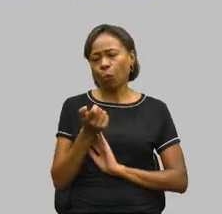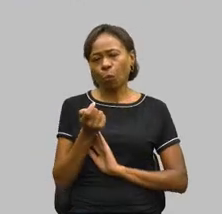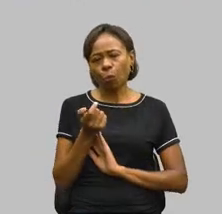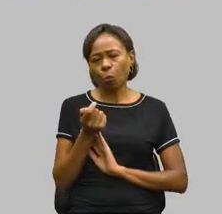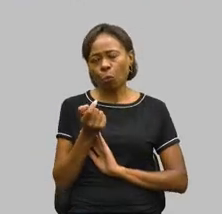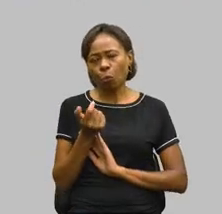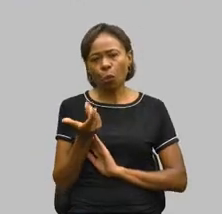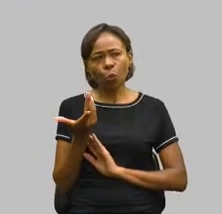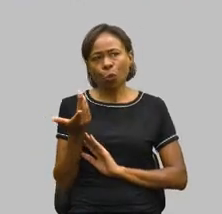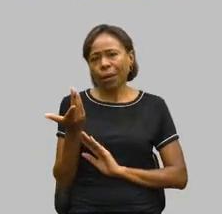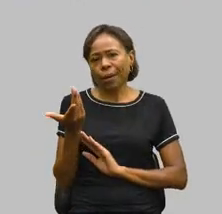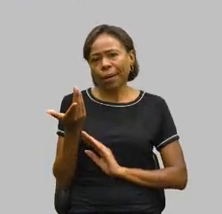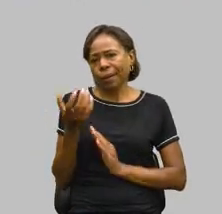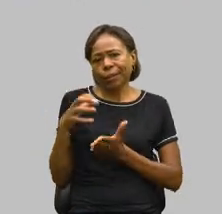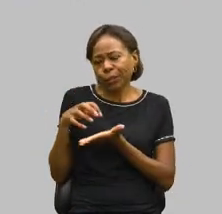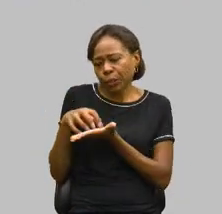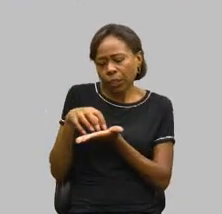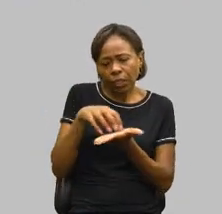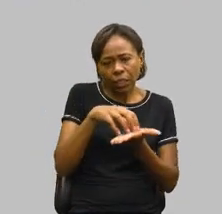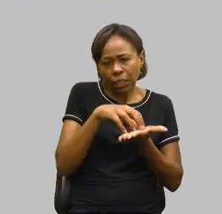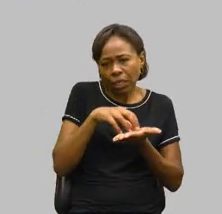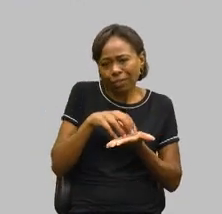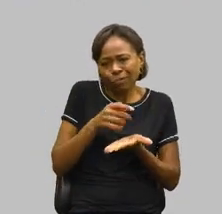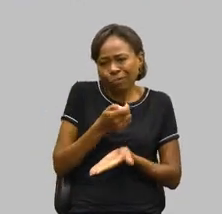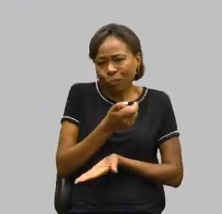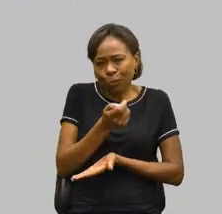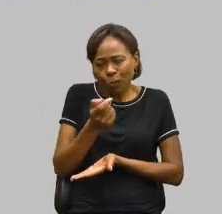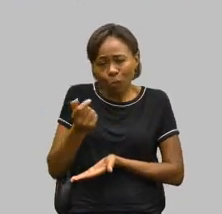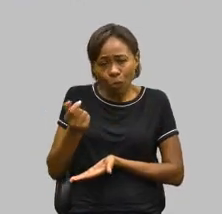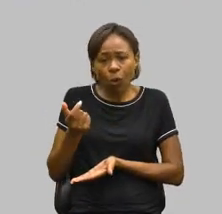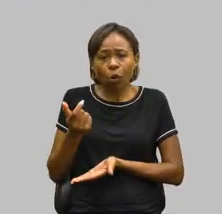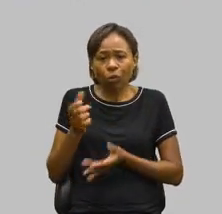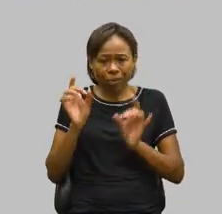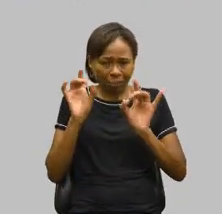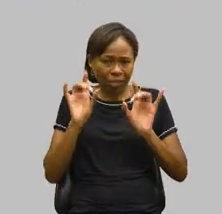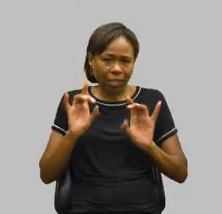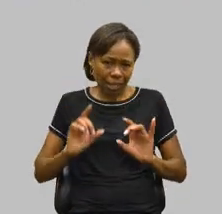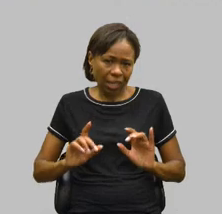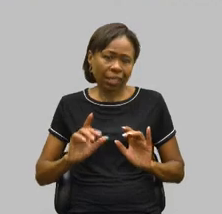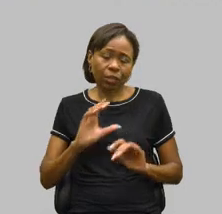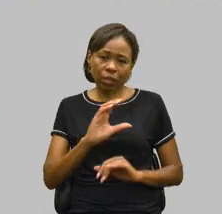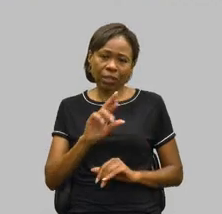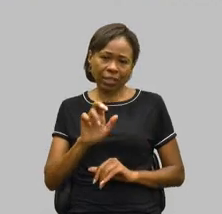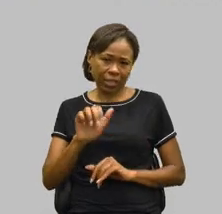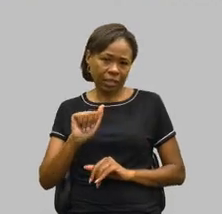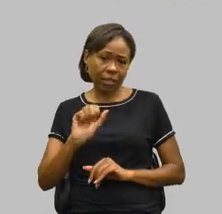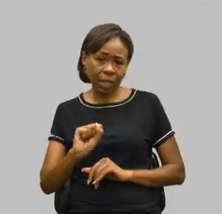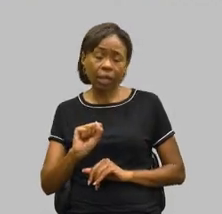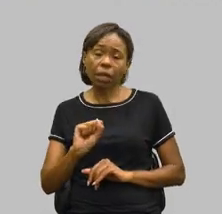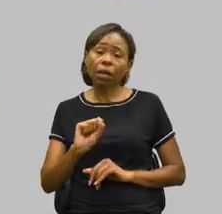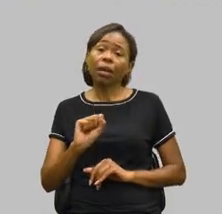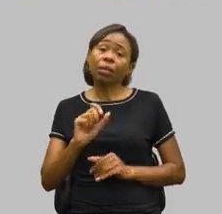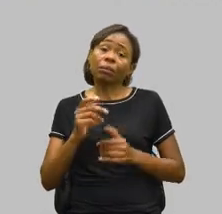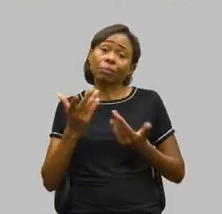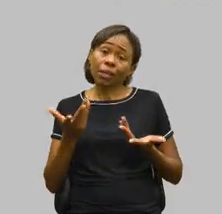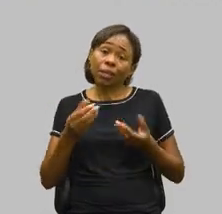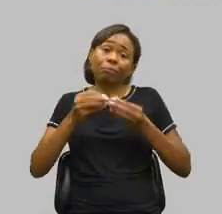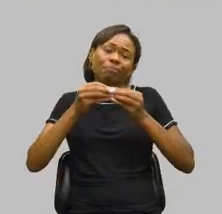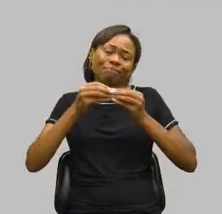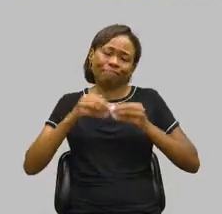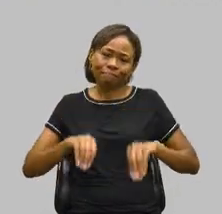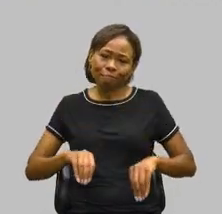presença desses centos eh especializados Assistência Social eles também comprometem o atendimento o